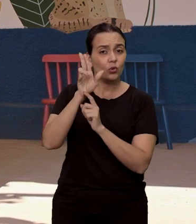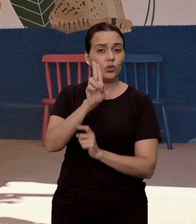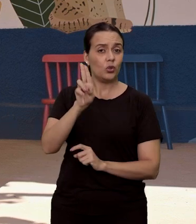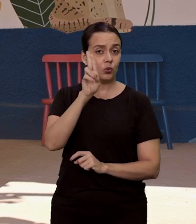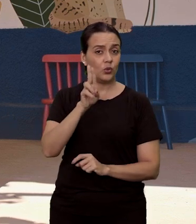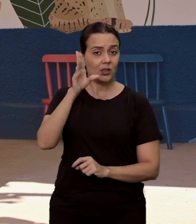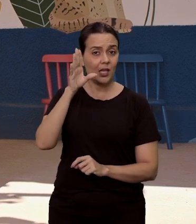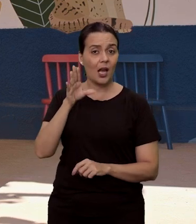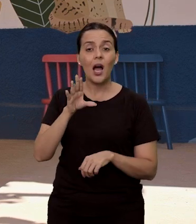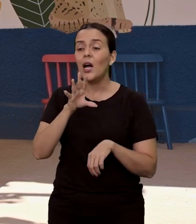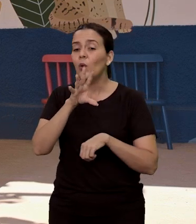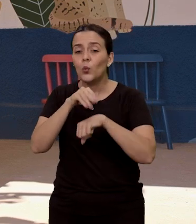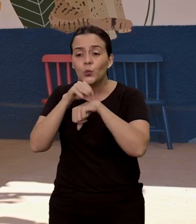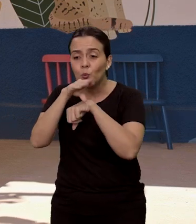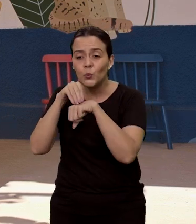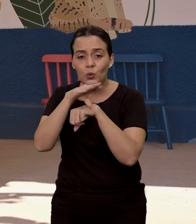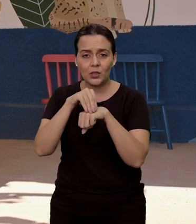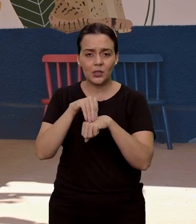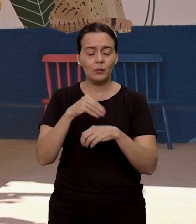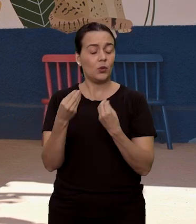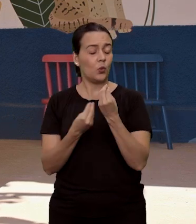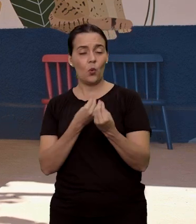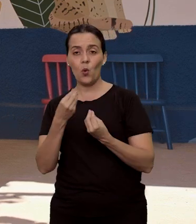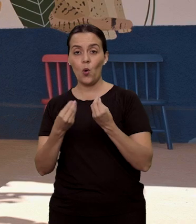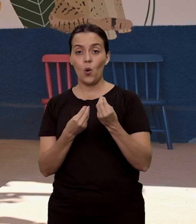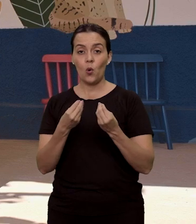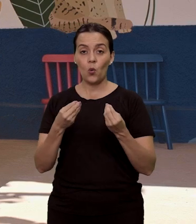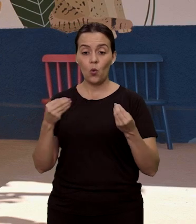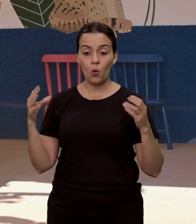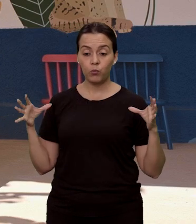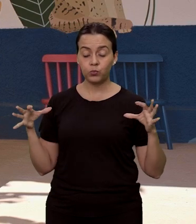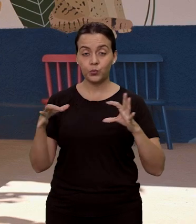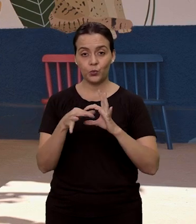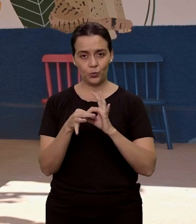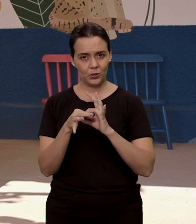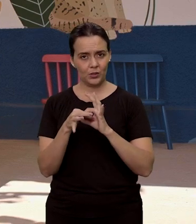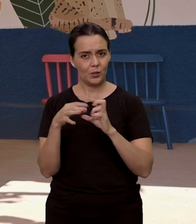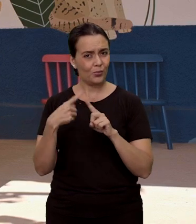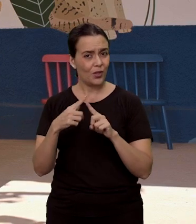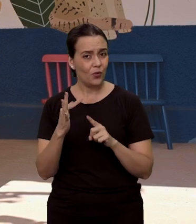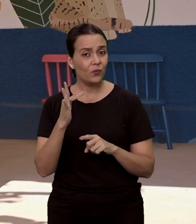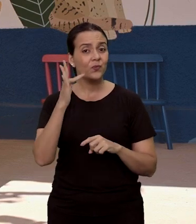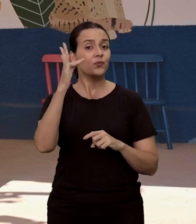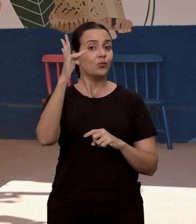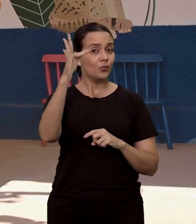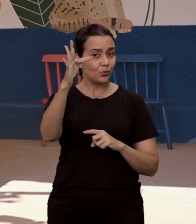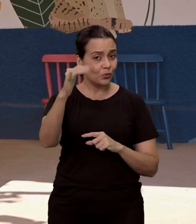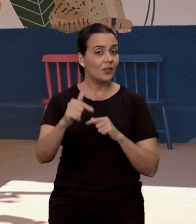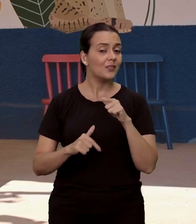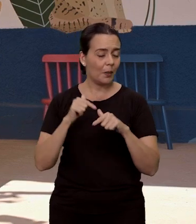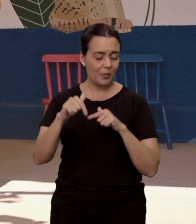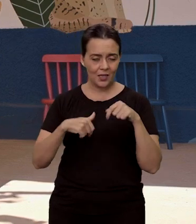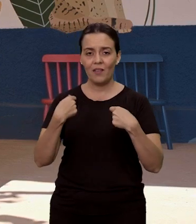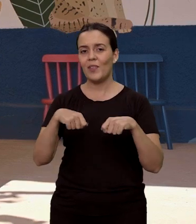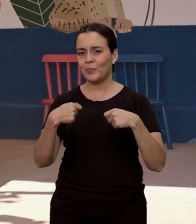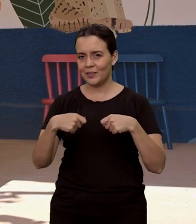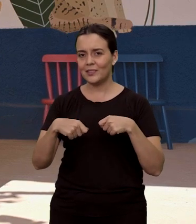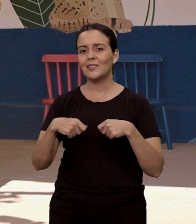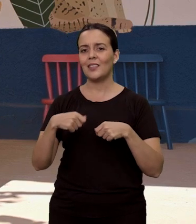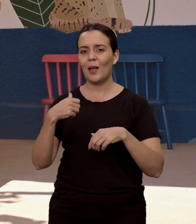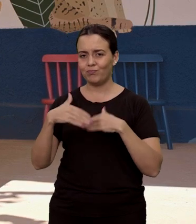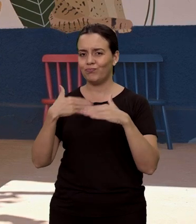tecnologia, conhecimento, formação de toda uma geração que vai trabalhar nessa